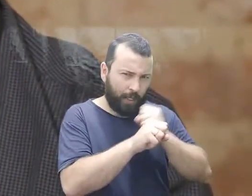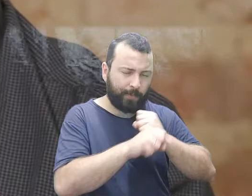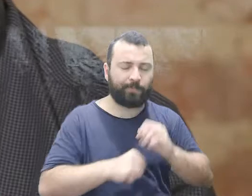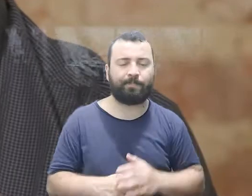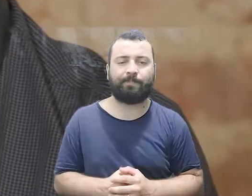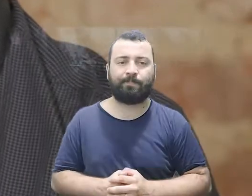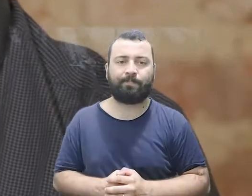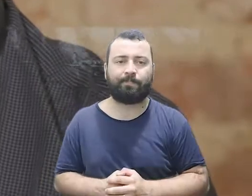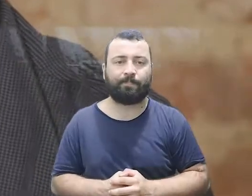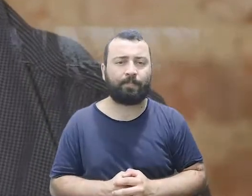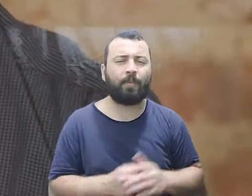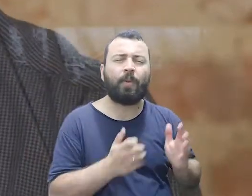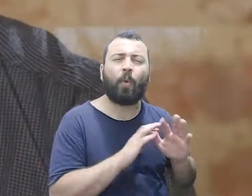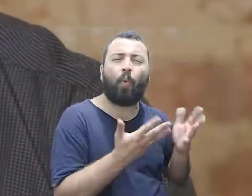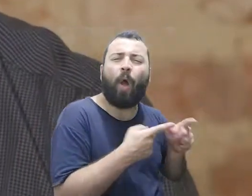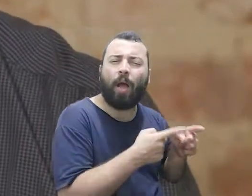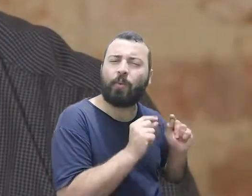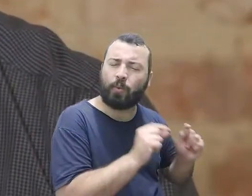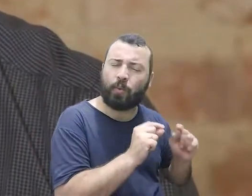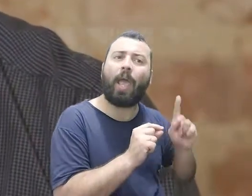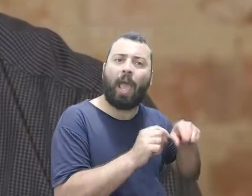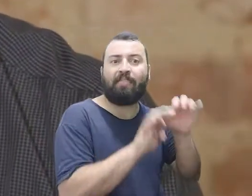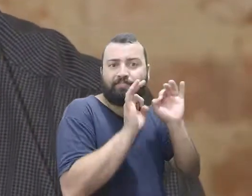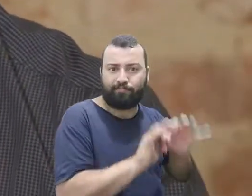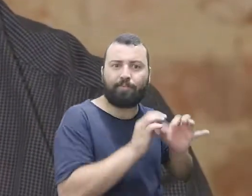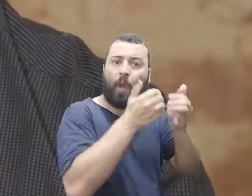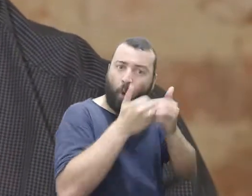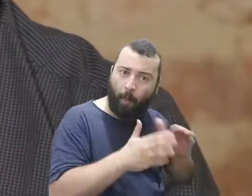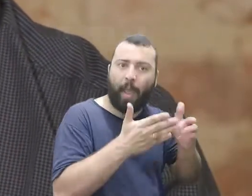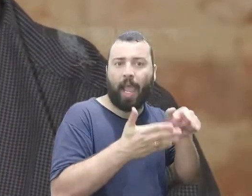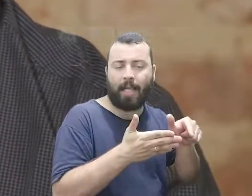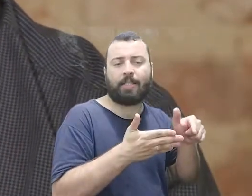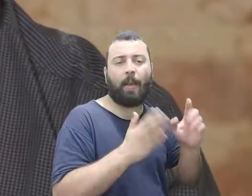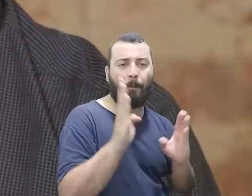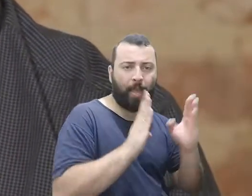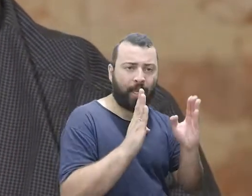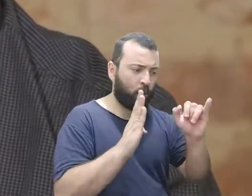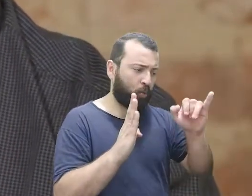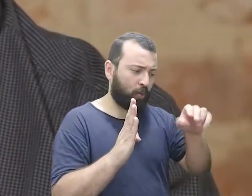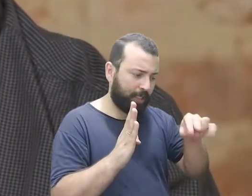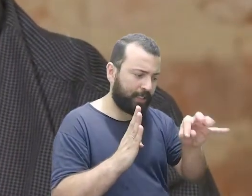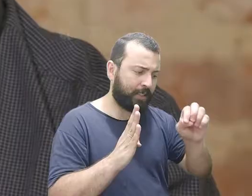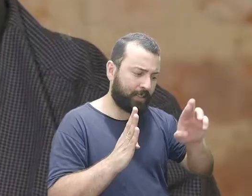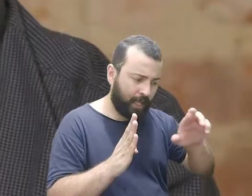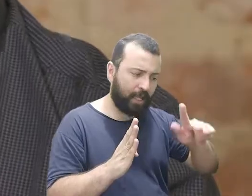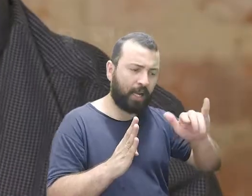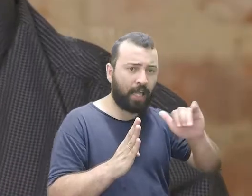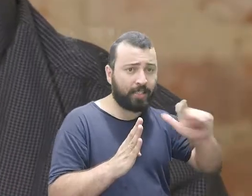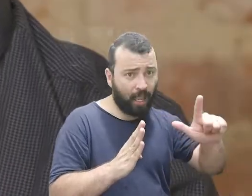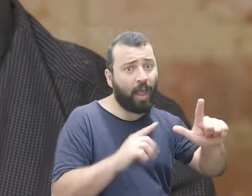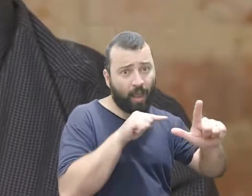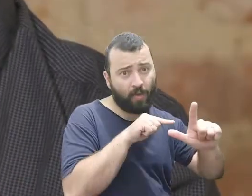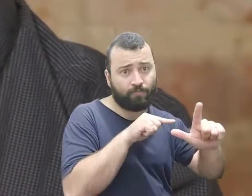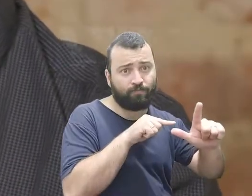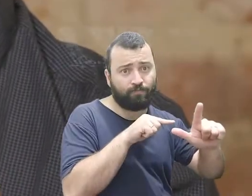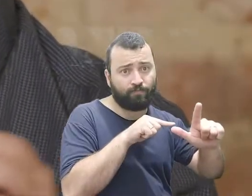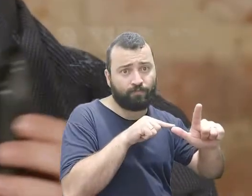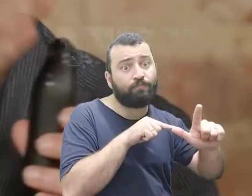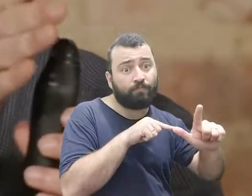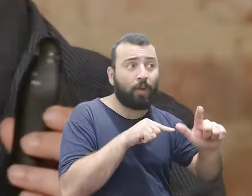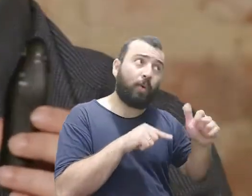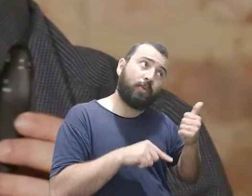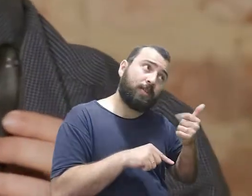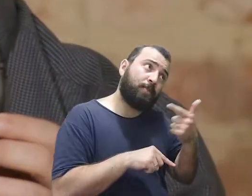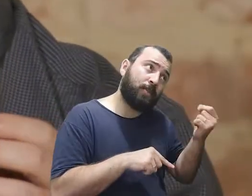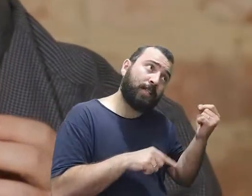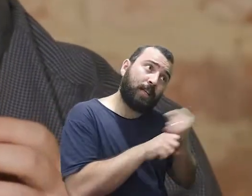11.700 anos, quando finalmente inicia o atual interglacial, que